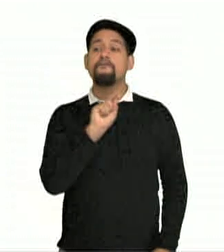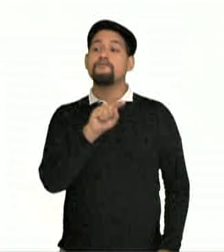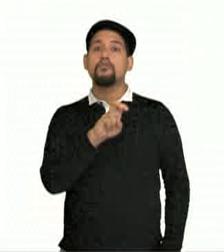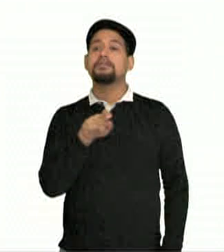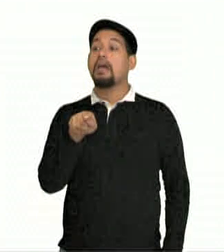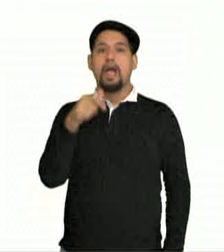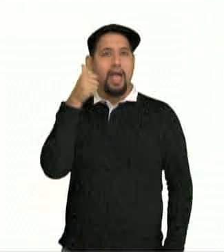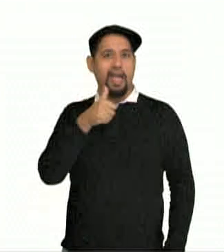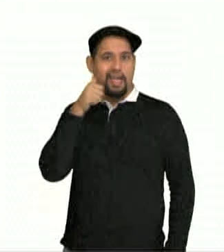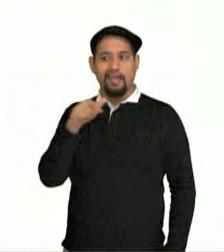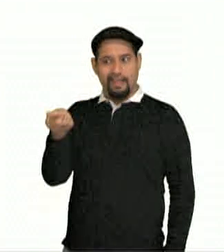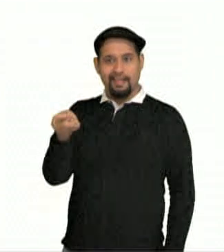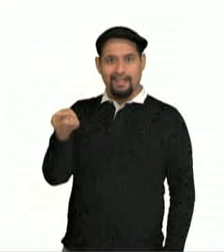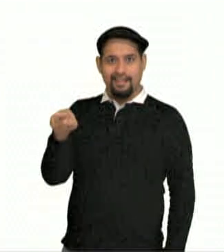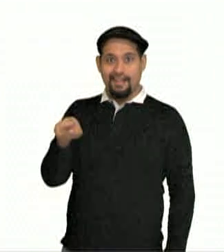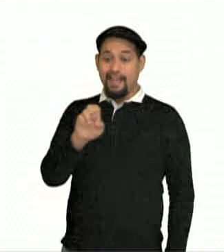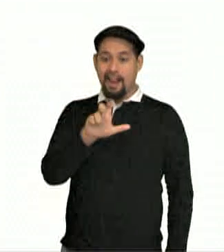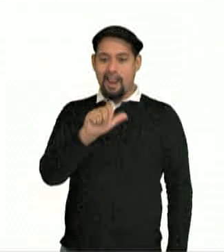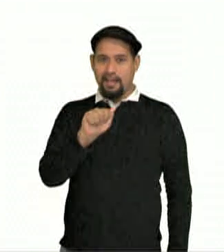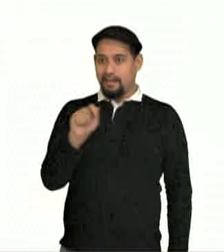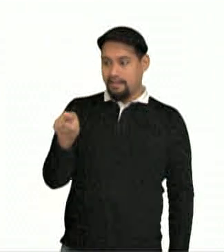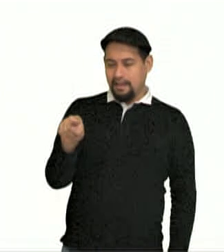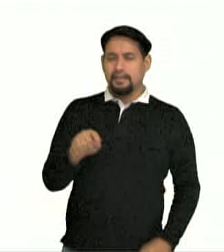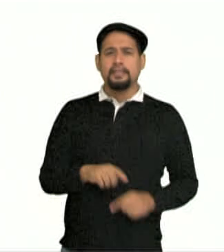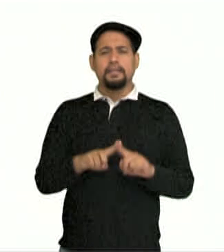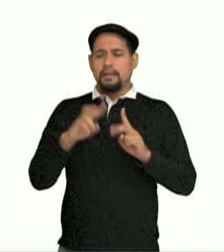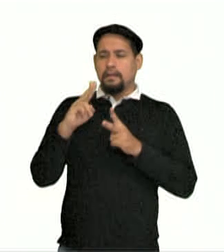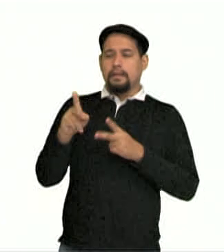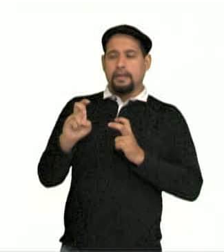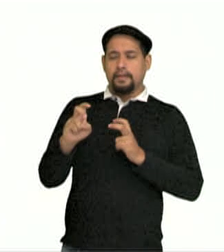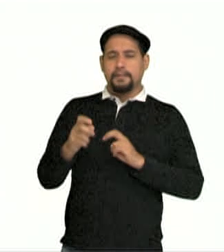ó, já essa característica observada aqui.